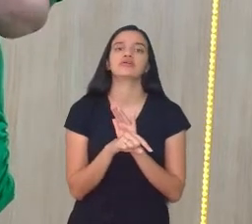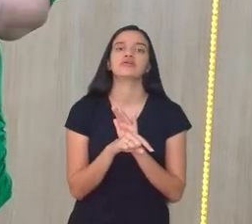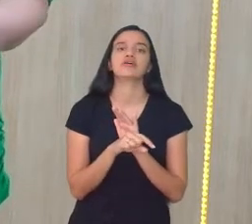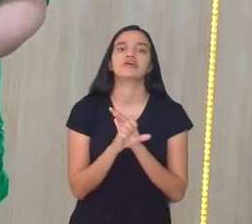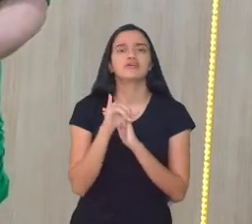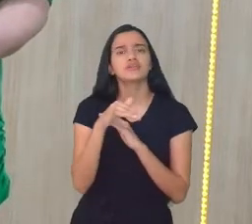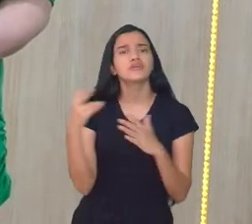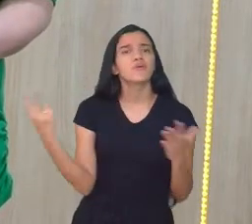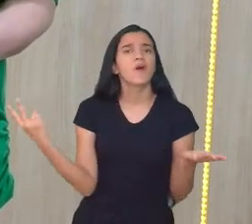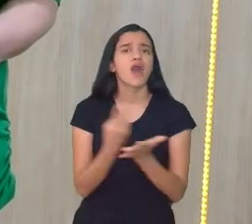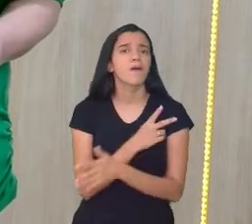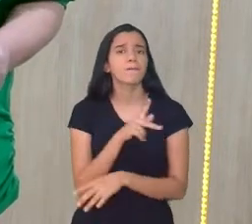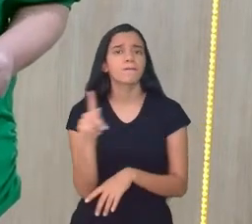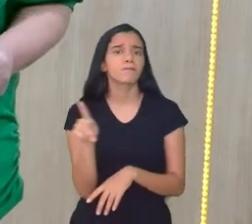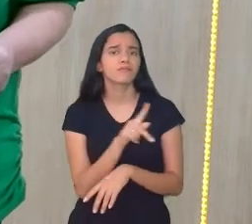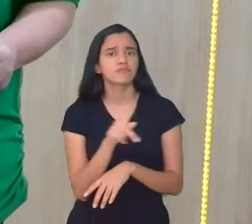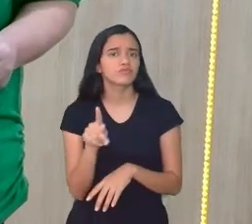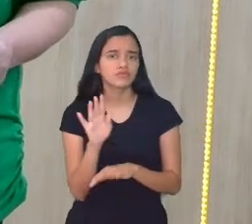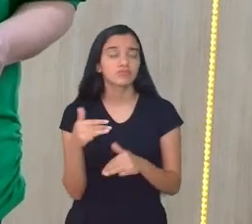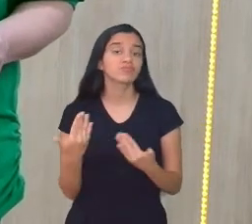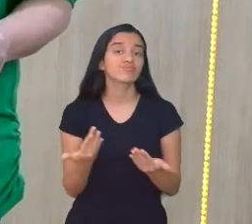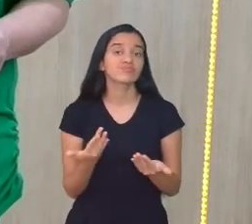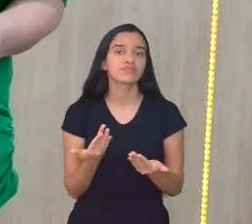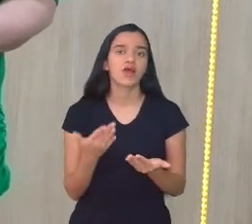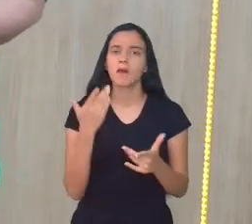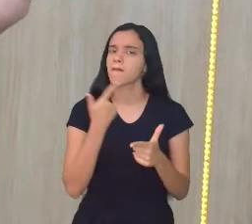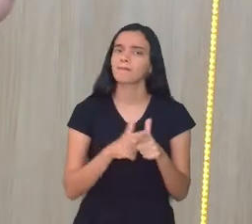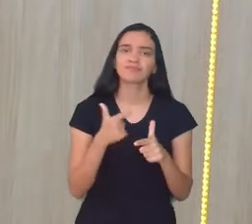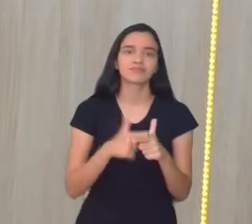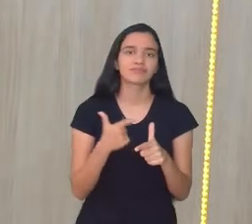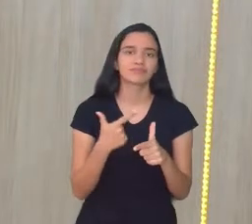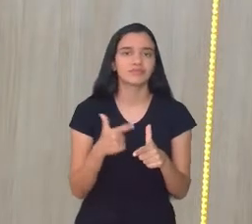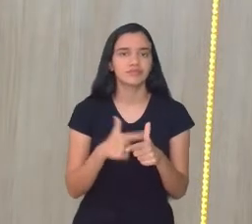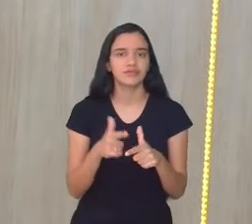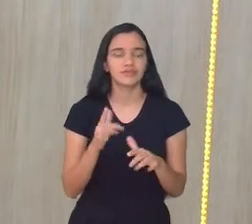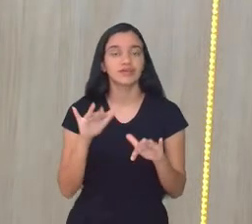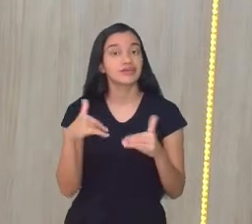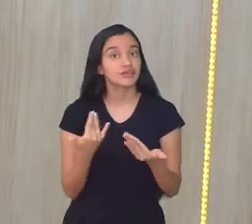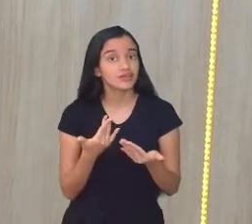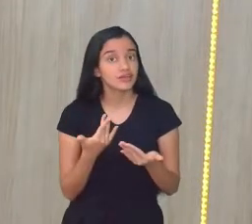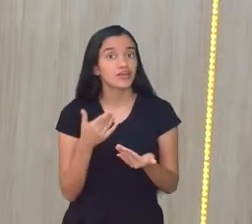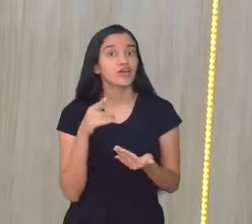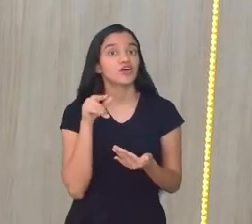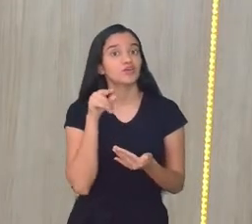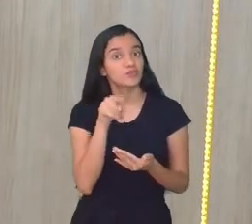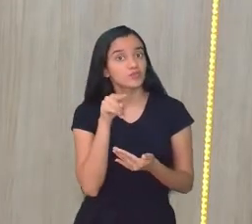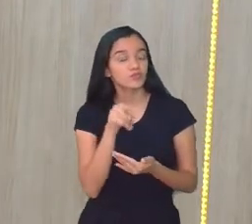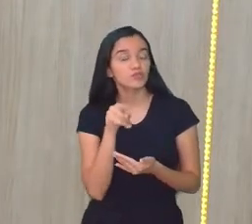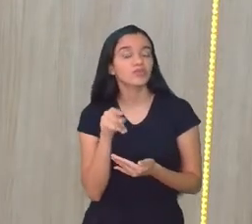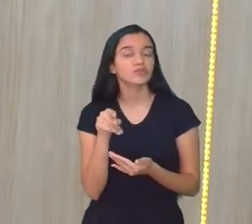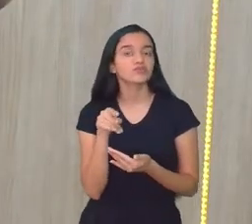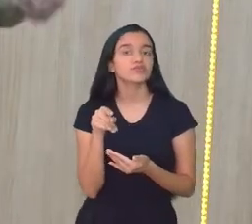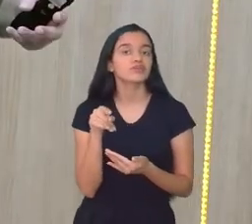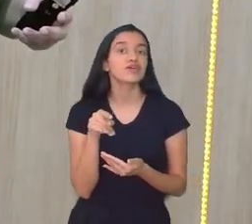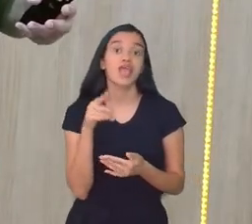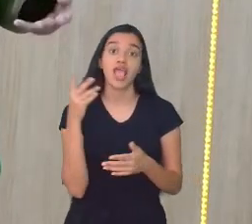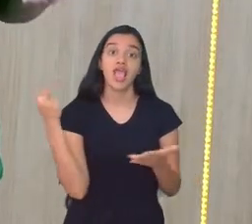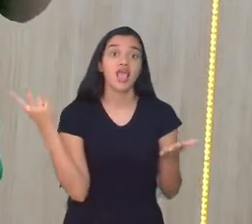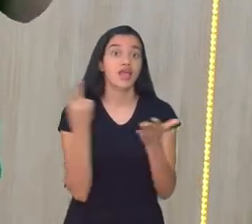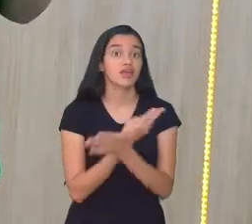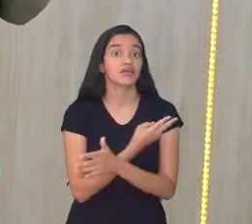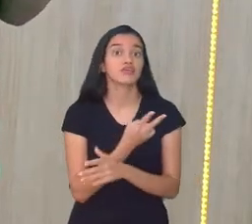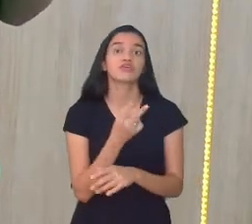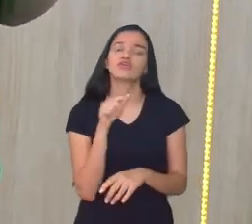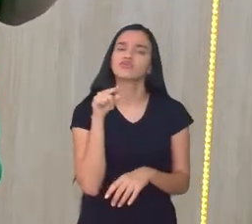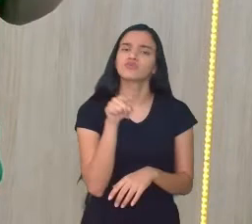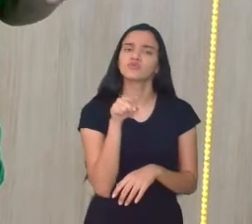E se eu errar, professora? Não tem problema. Desde que, quando você erra,